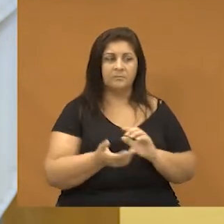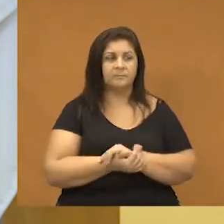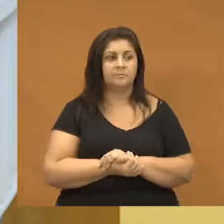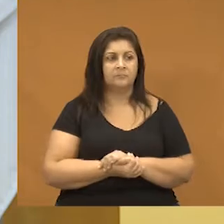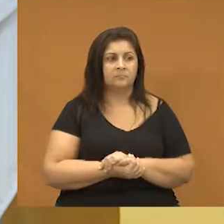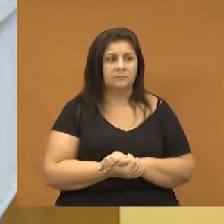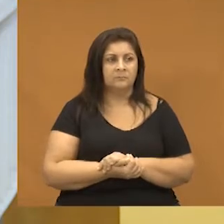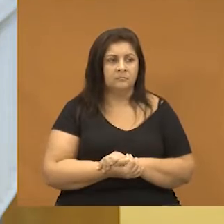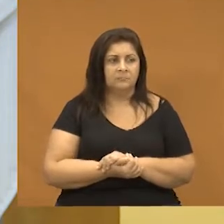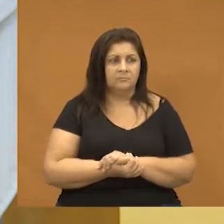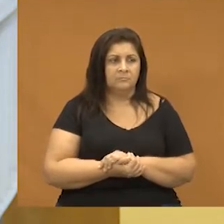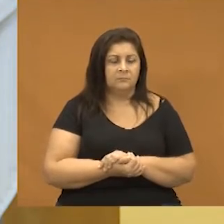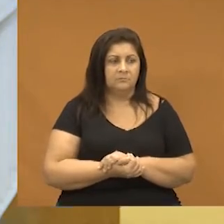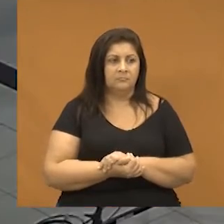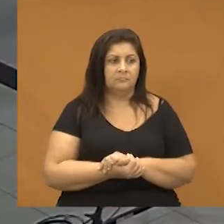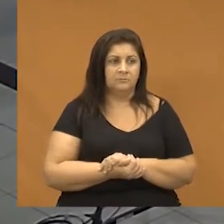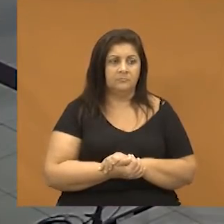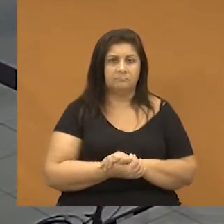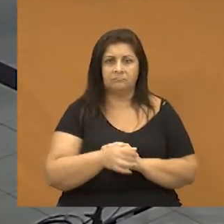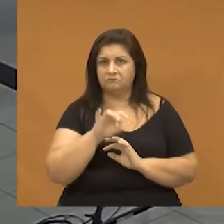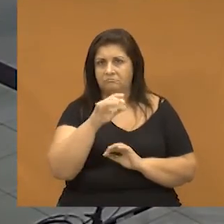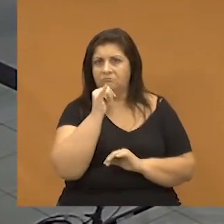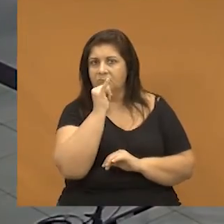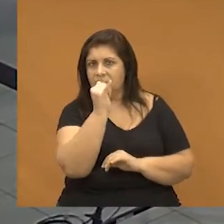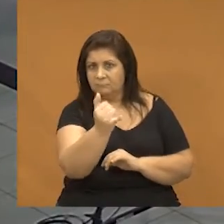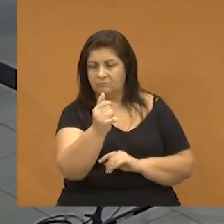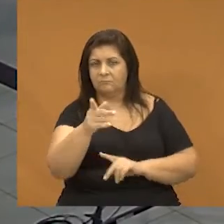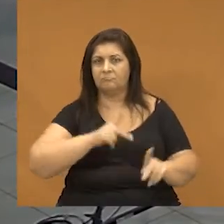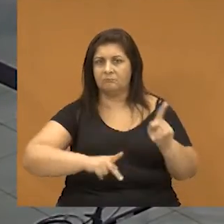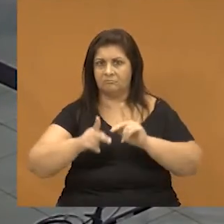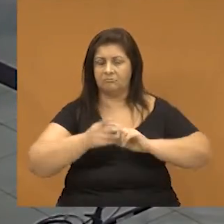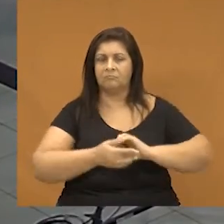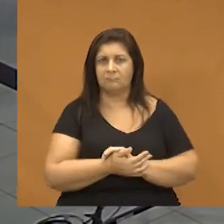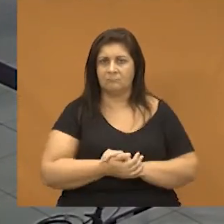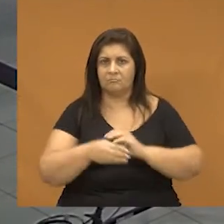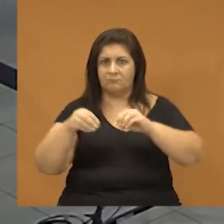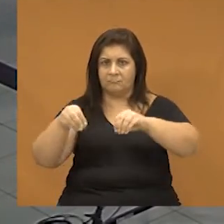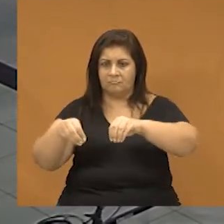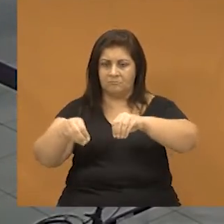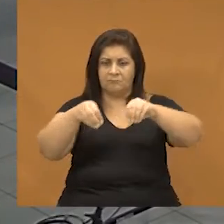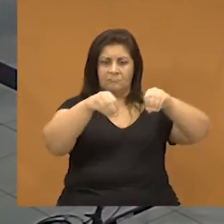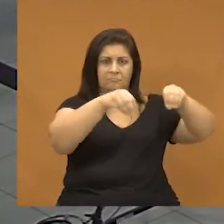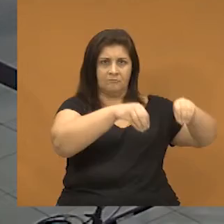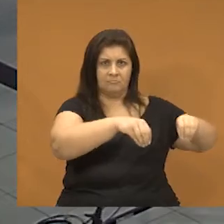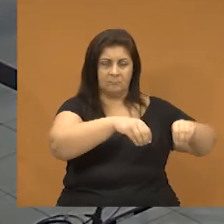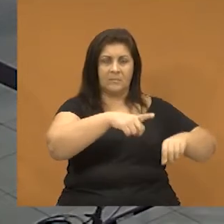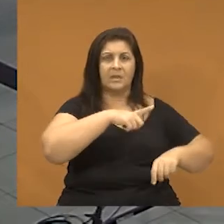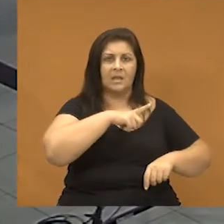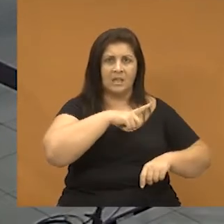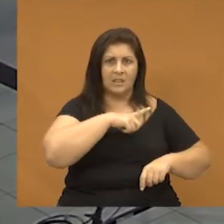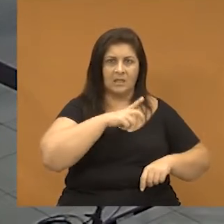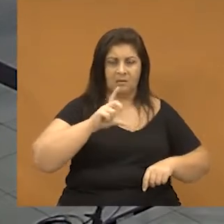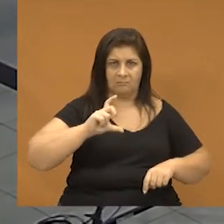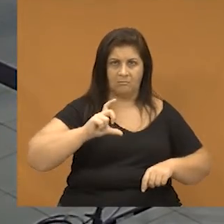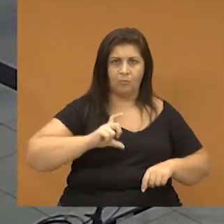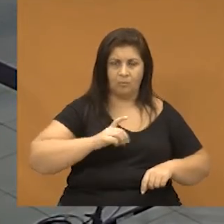Rodrigo? Falando em ambulância, só para orientar o munícipe, essa transferência, ele tem o convênio, ele entrou pelo convênio,